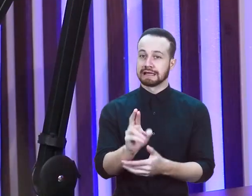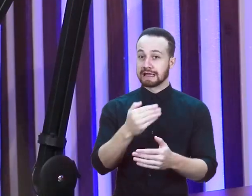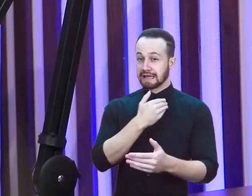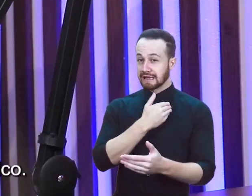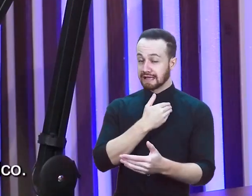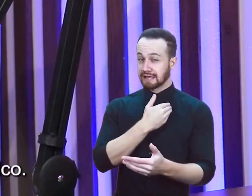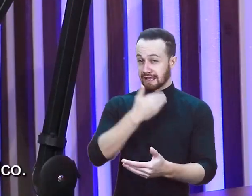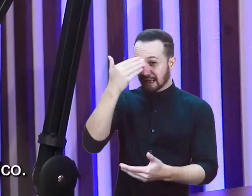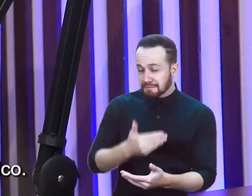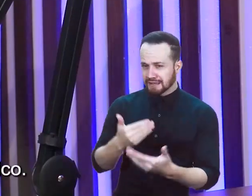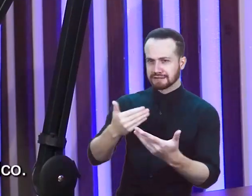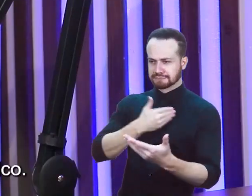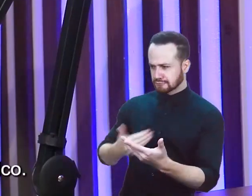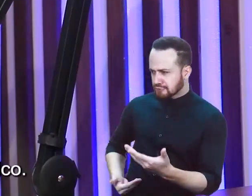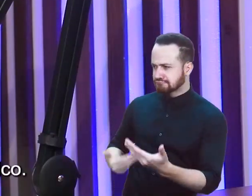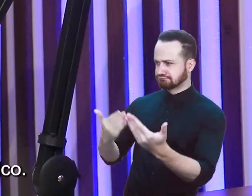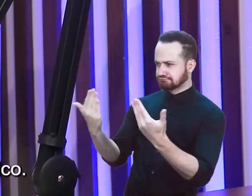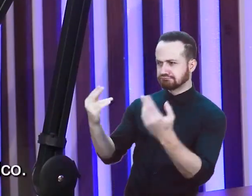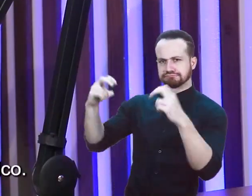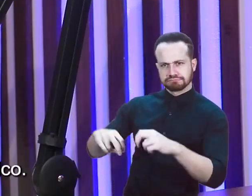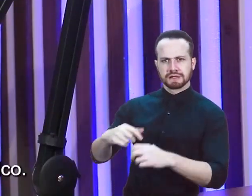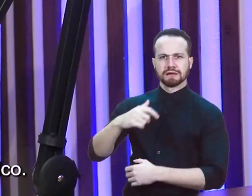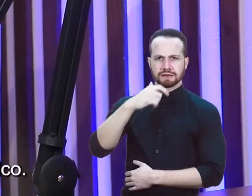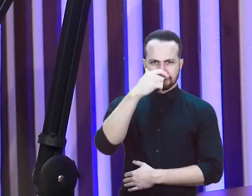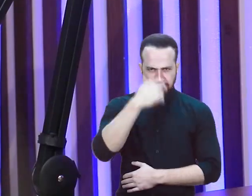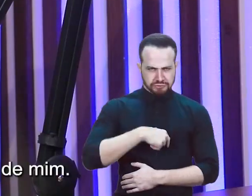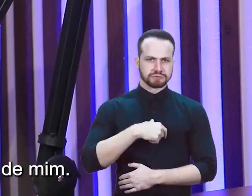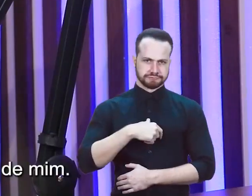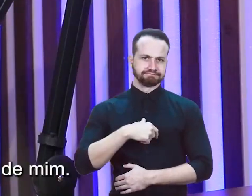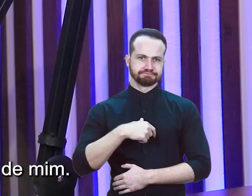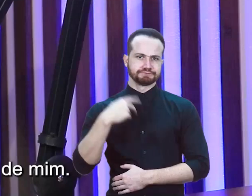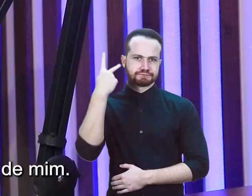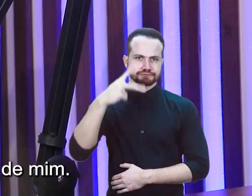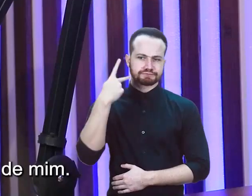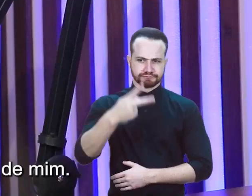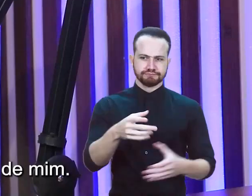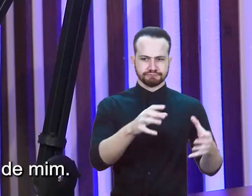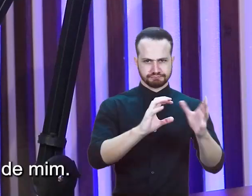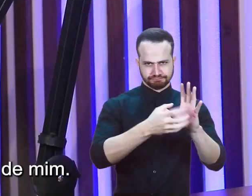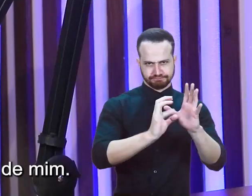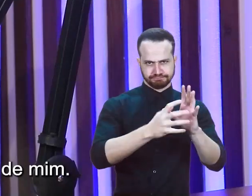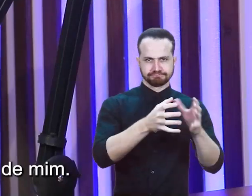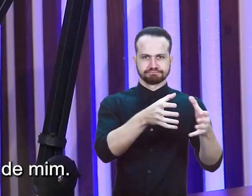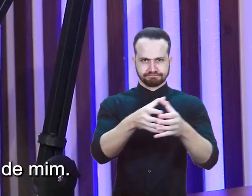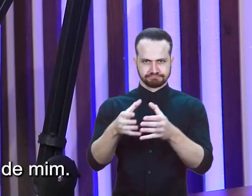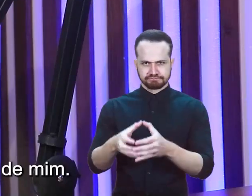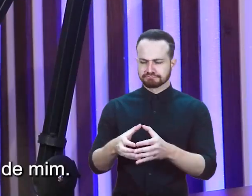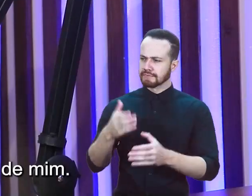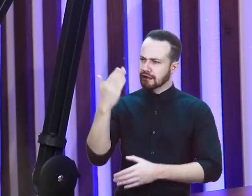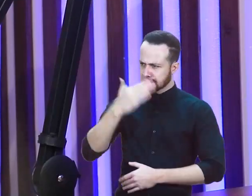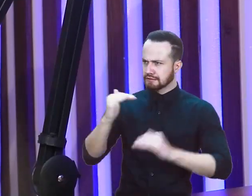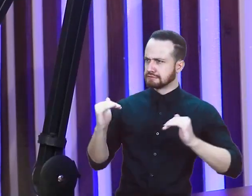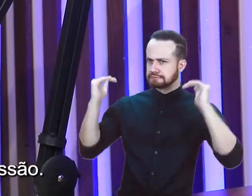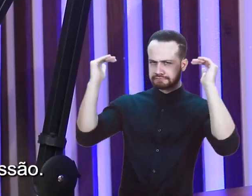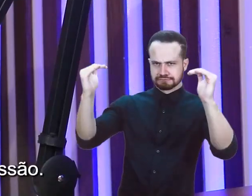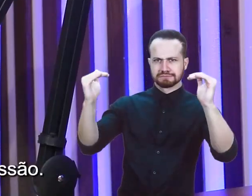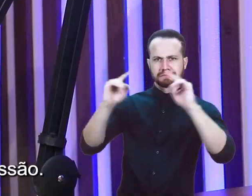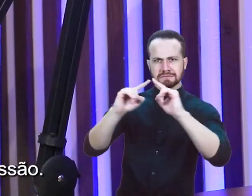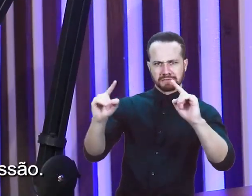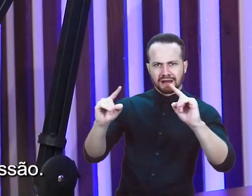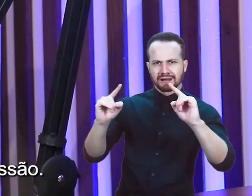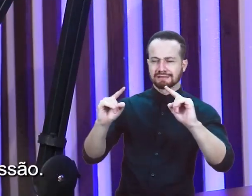poder. Eu, Dumas, pertenço a um partido político. Respeito todos que estão acima de mim,